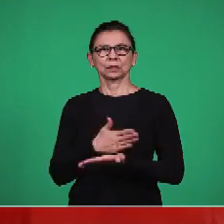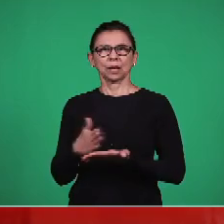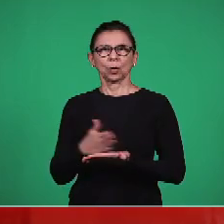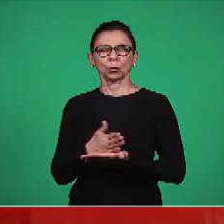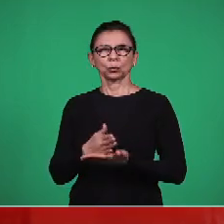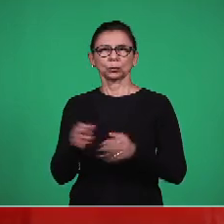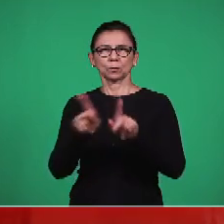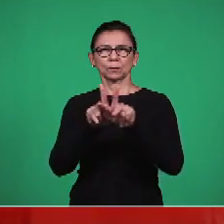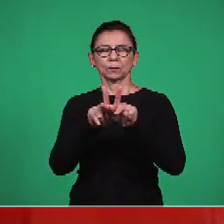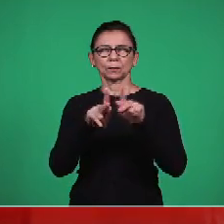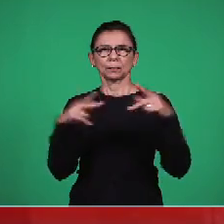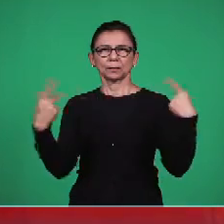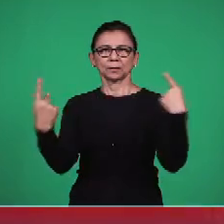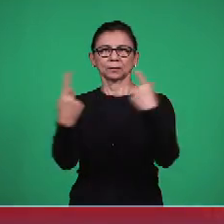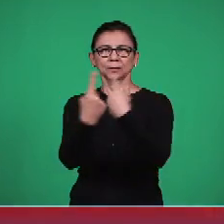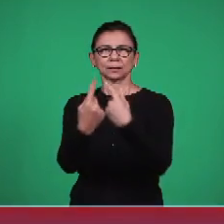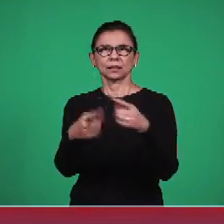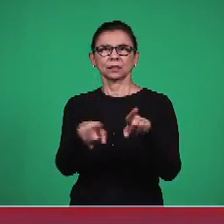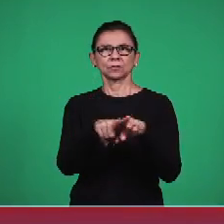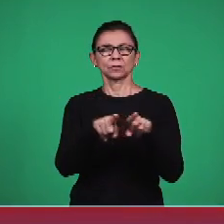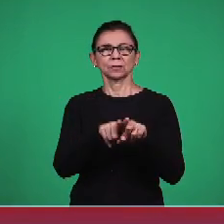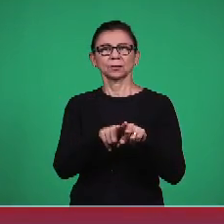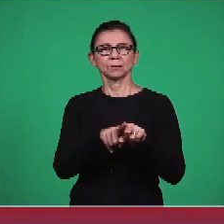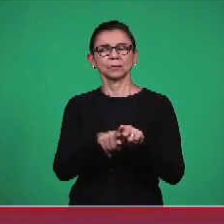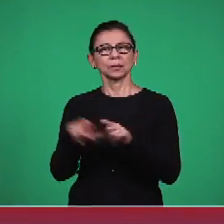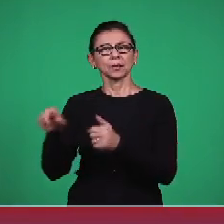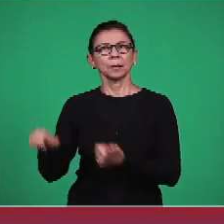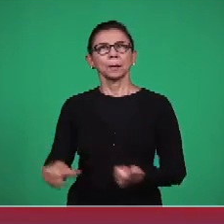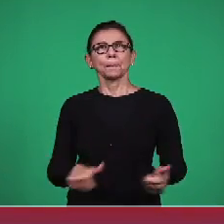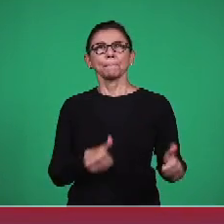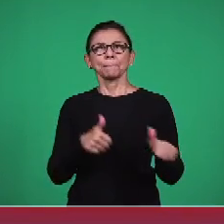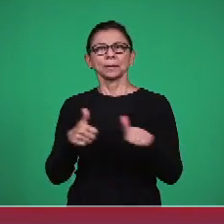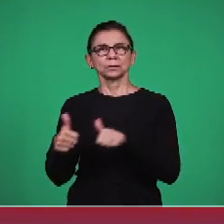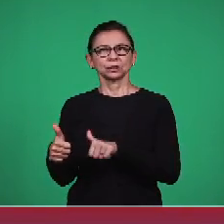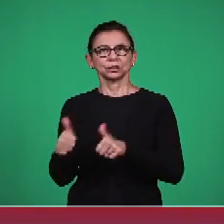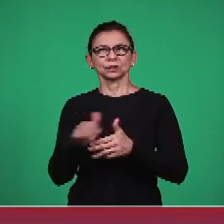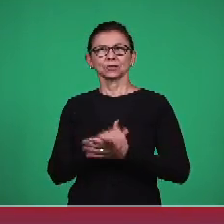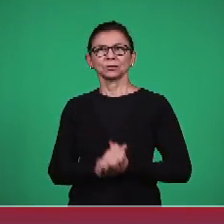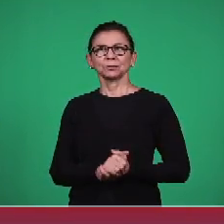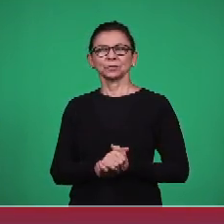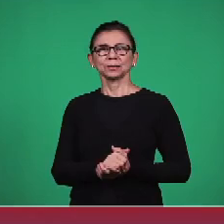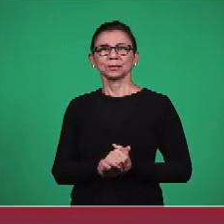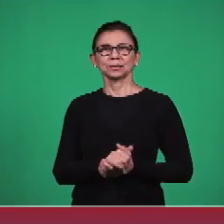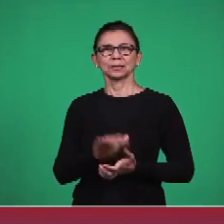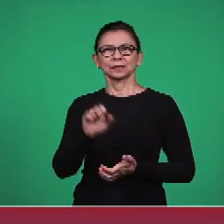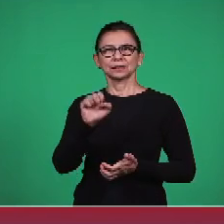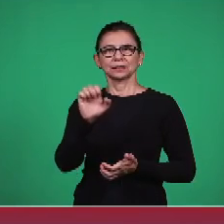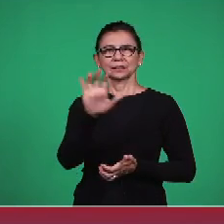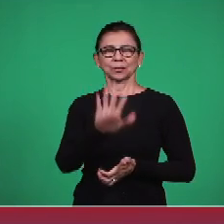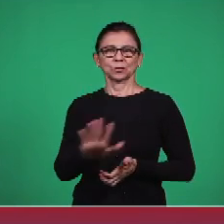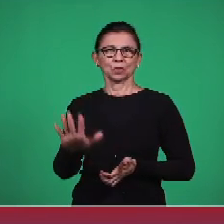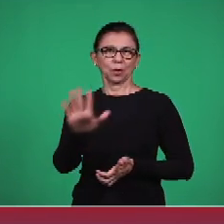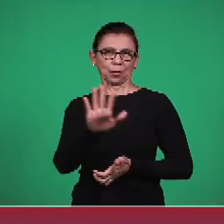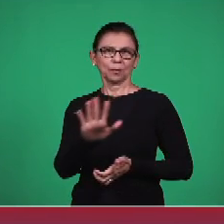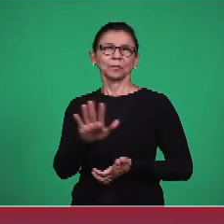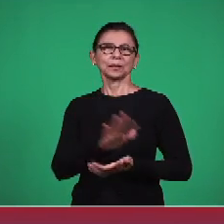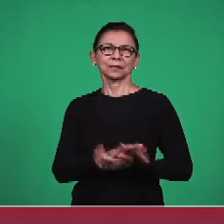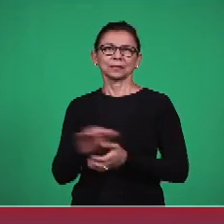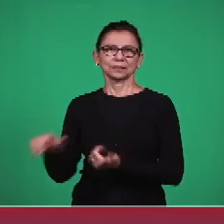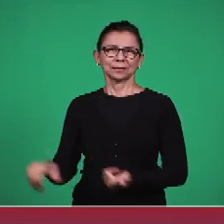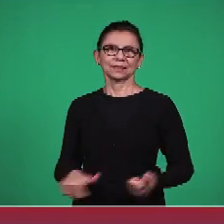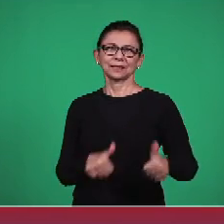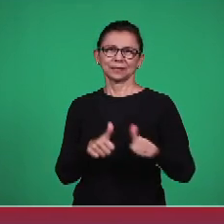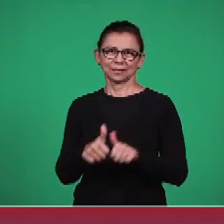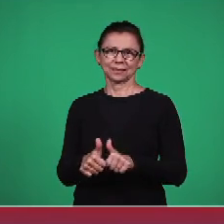no exterior, tivemos ali batismo em Pompano Beach, na Flórida, nos Estados Unidos. Os irmãos ali descendo as águas, salvação